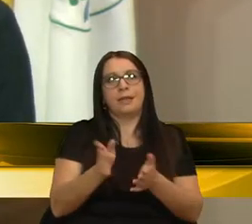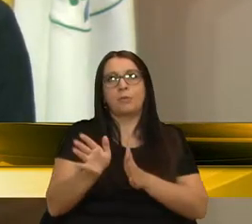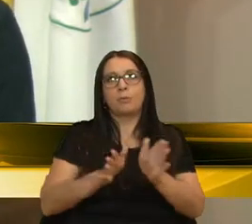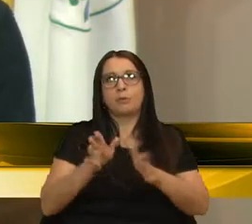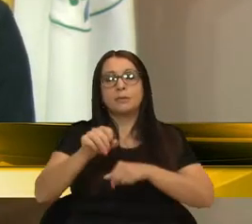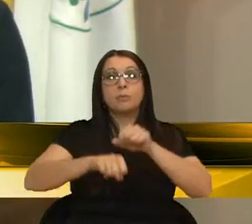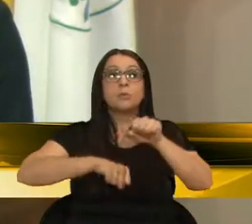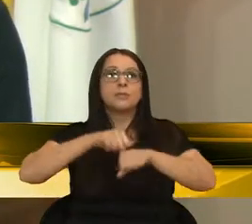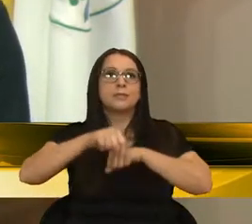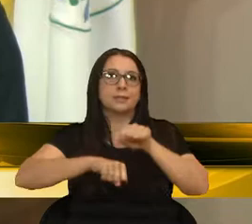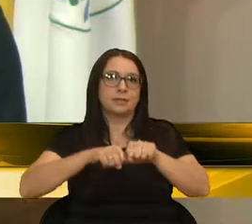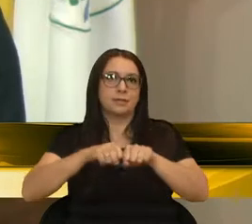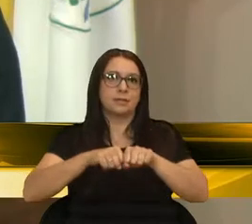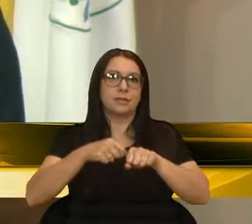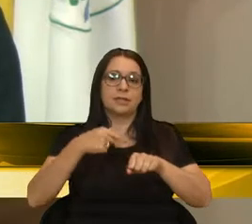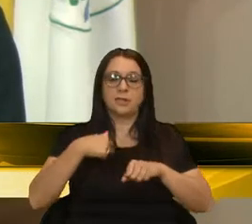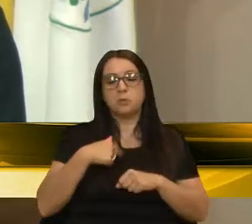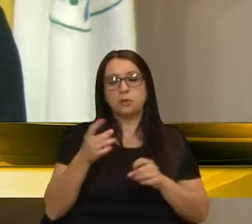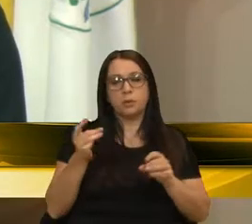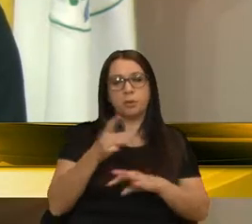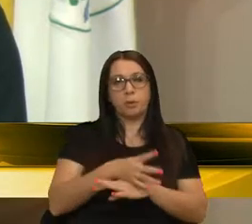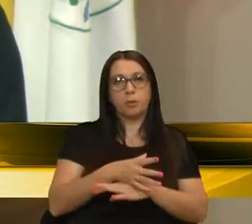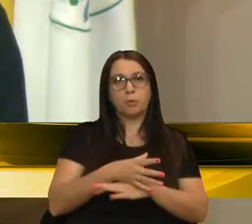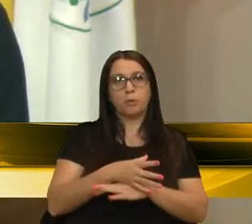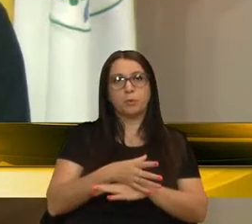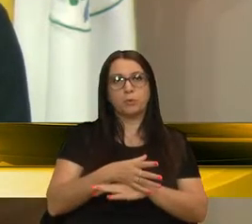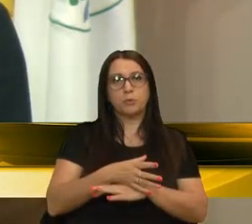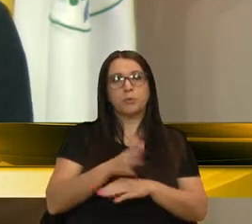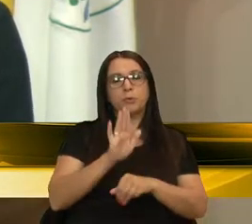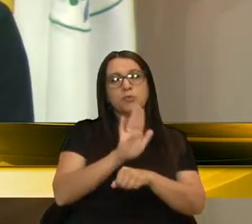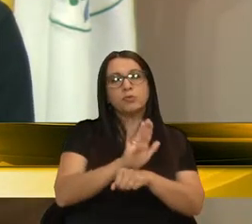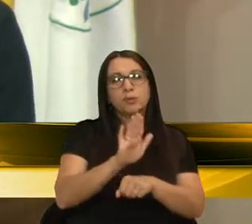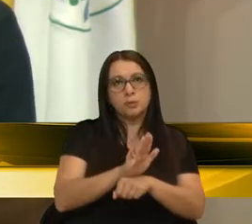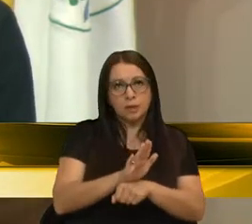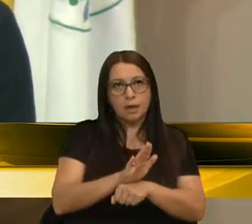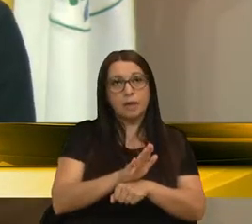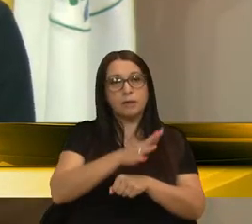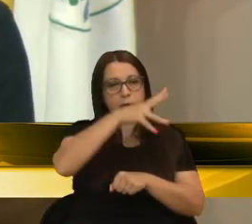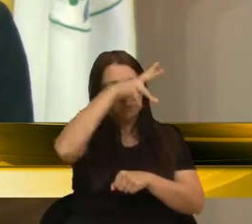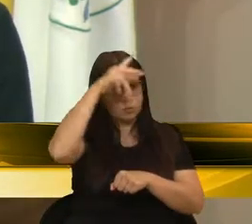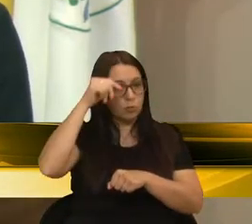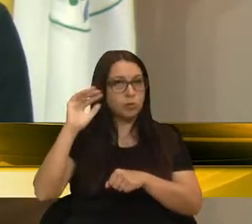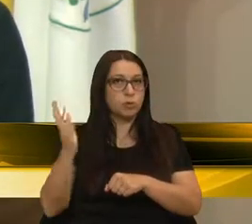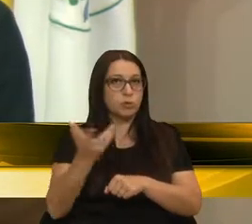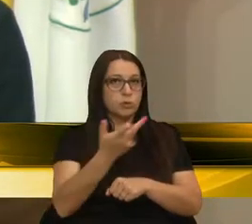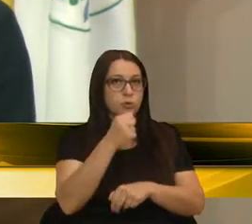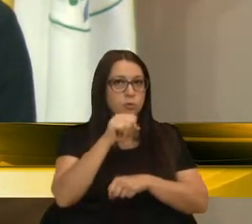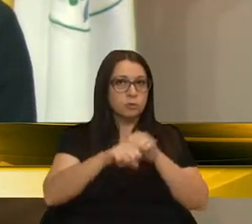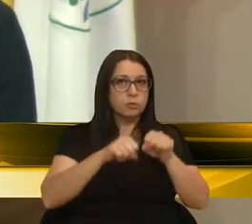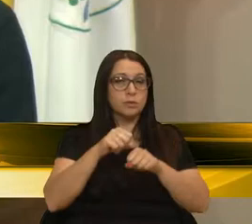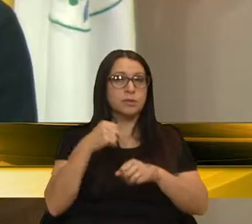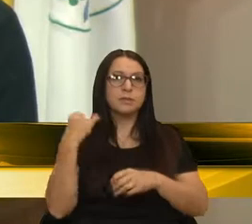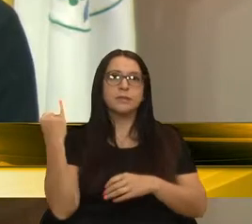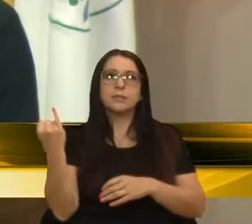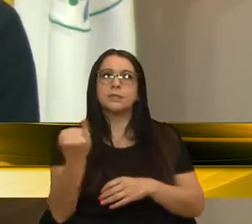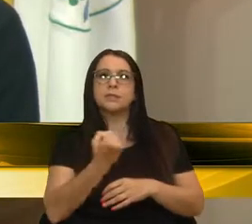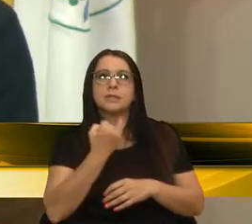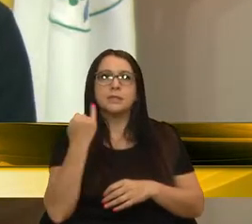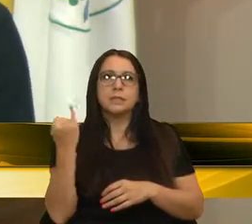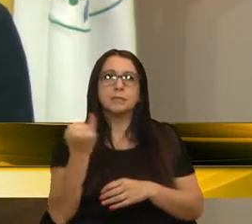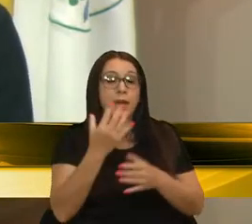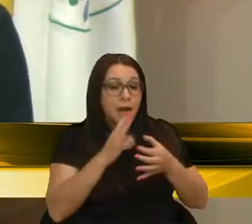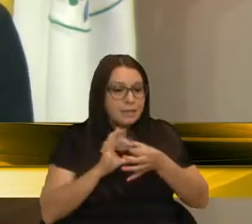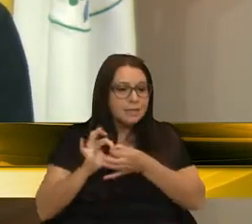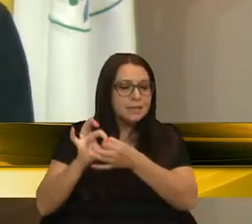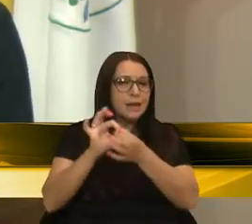por bicicleta. Então, me coloco aqui à disposição do poder público, à disposição de todos os ciclistas. É muito importante a gente integrar